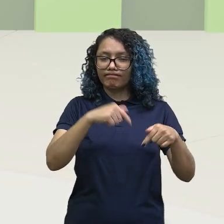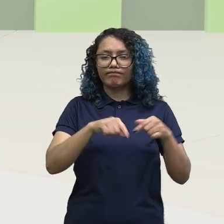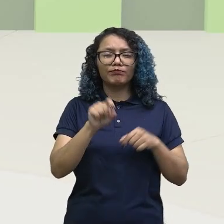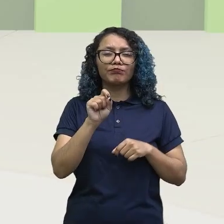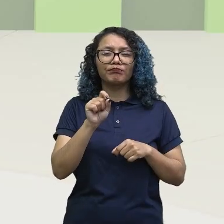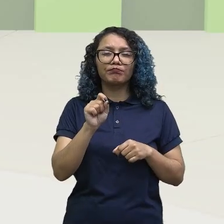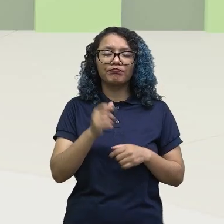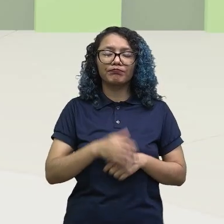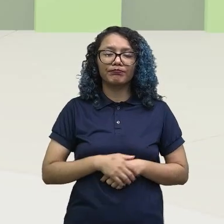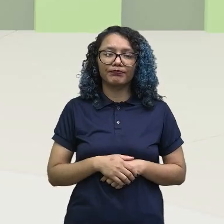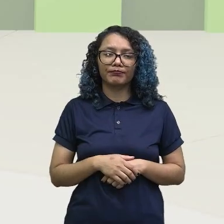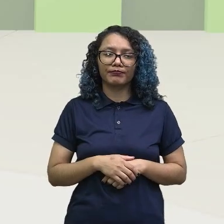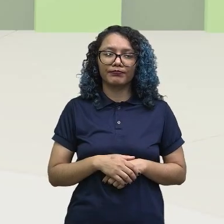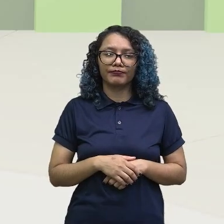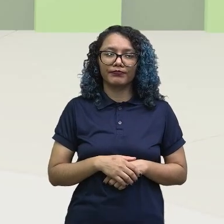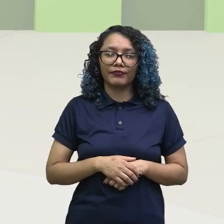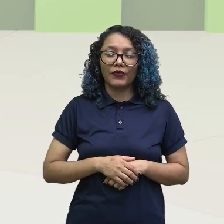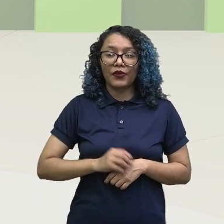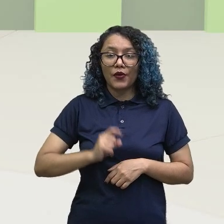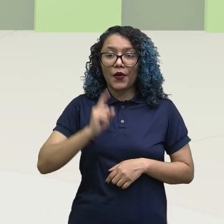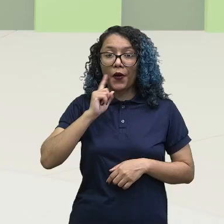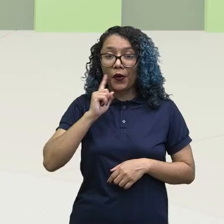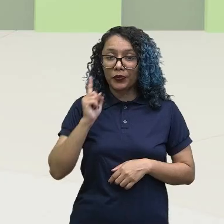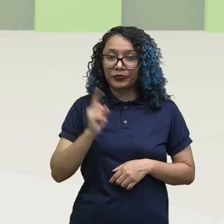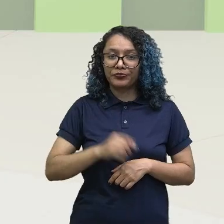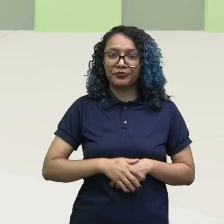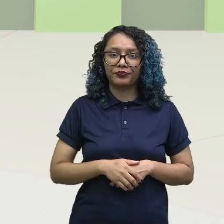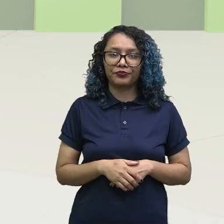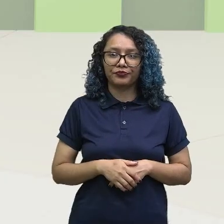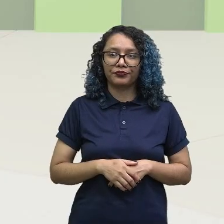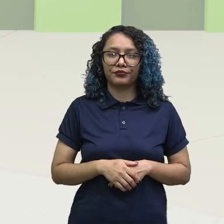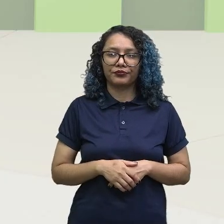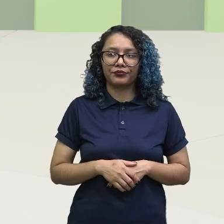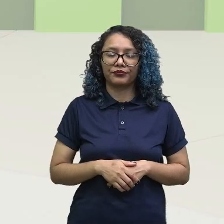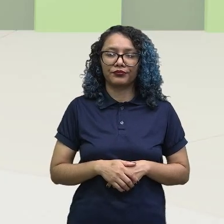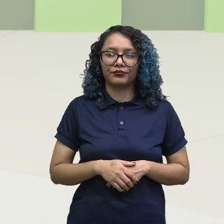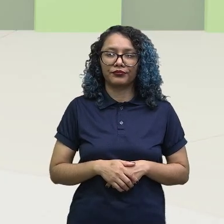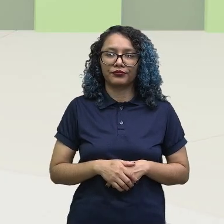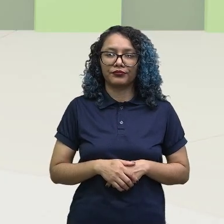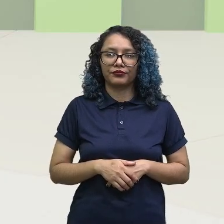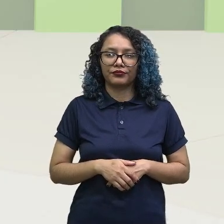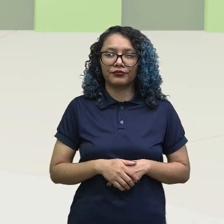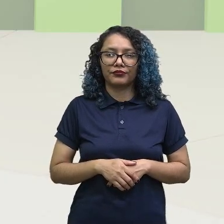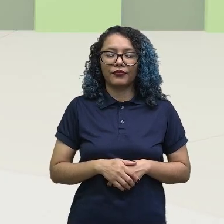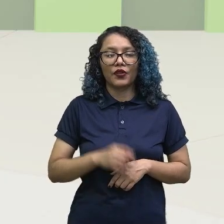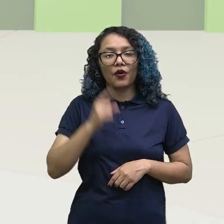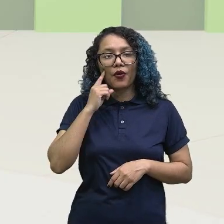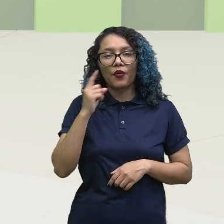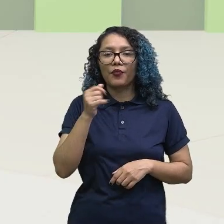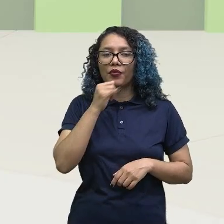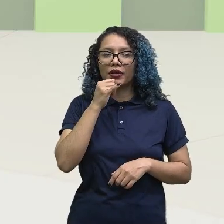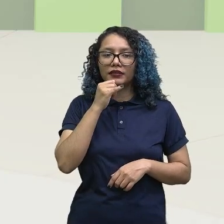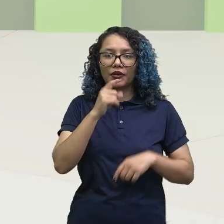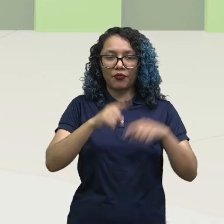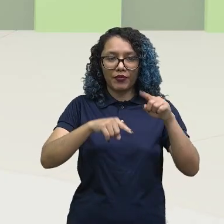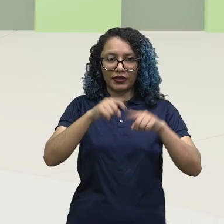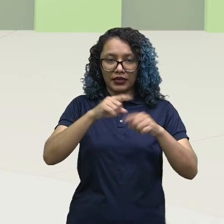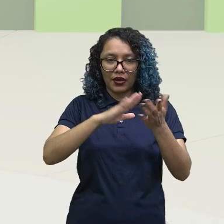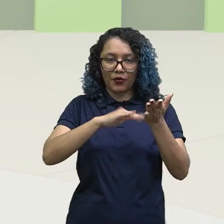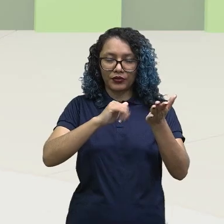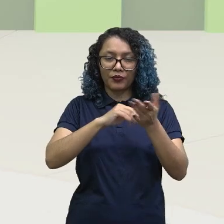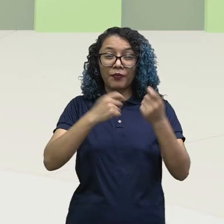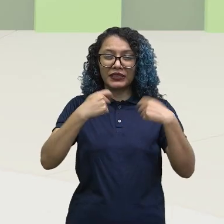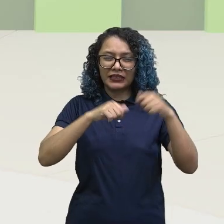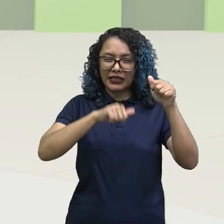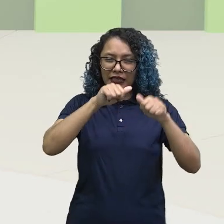uma olhada aí. O que a gente tem aqui é lá em cima mostrando, né, o material residual, e aí eu tenho que